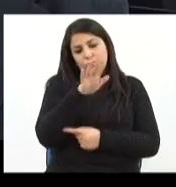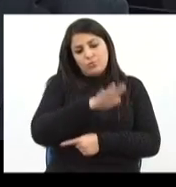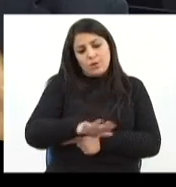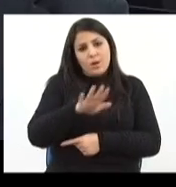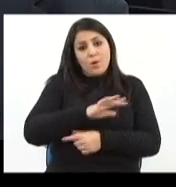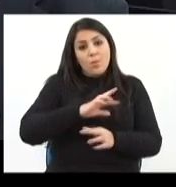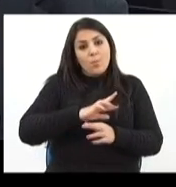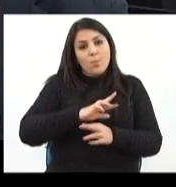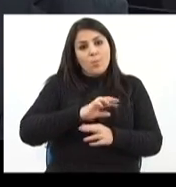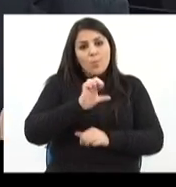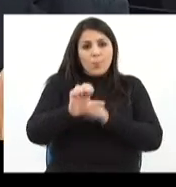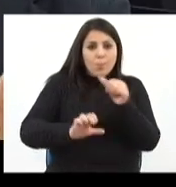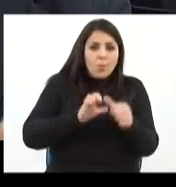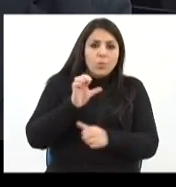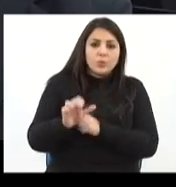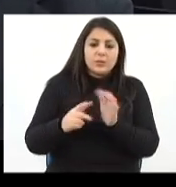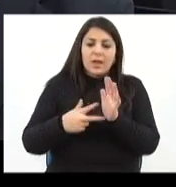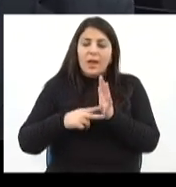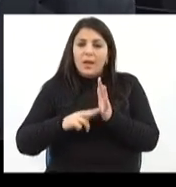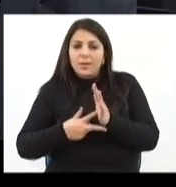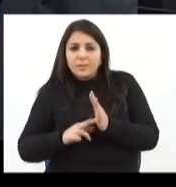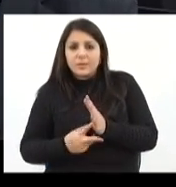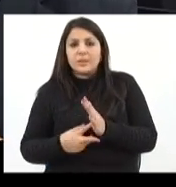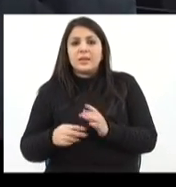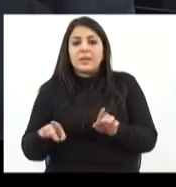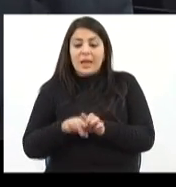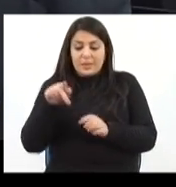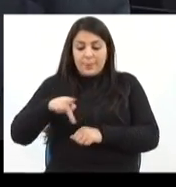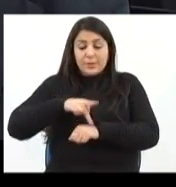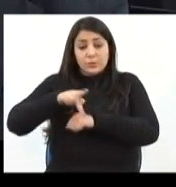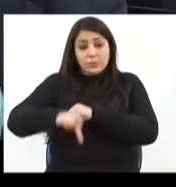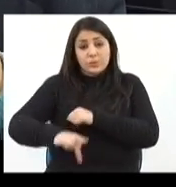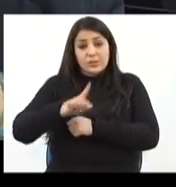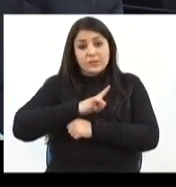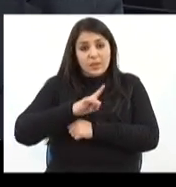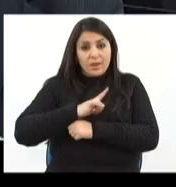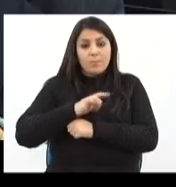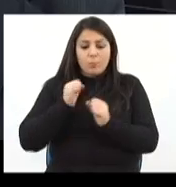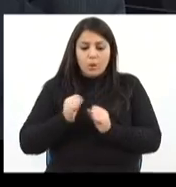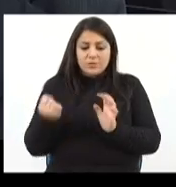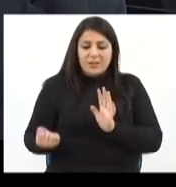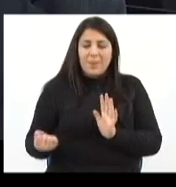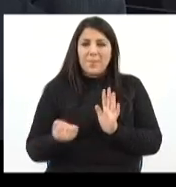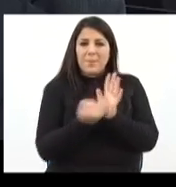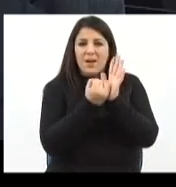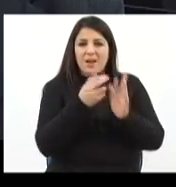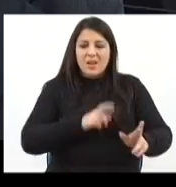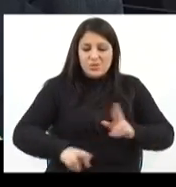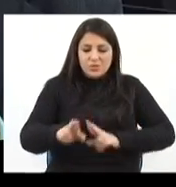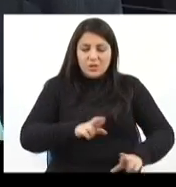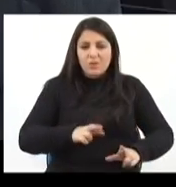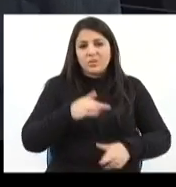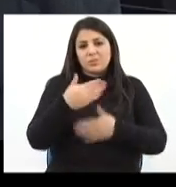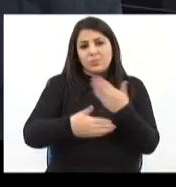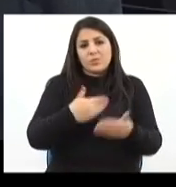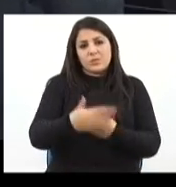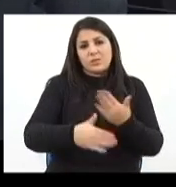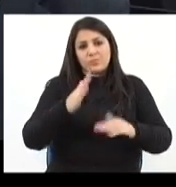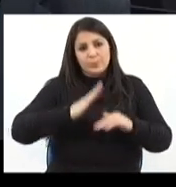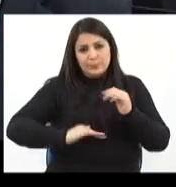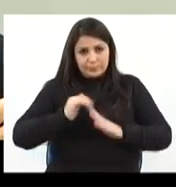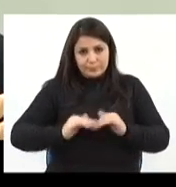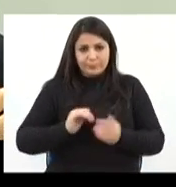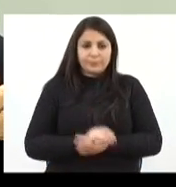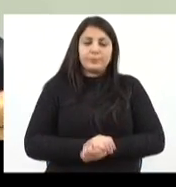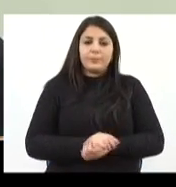Então muda de paradigma e Passo Fundo tem a grande chance de fato ser a marca regional agora desse processo de